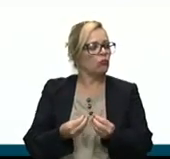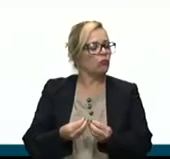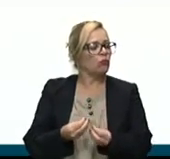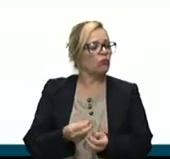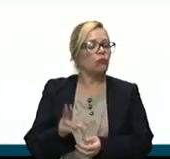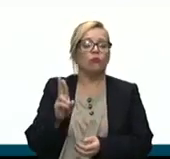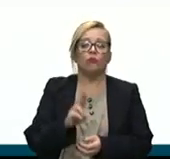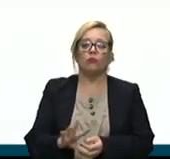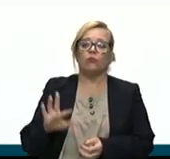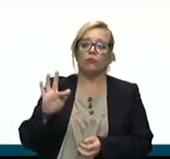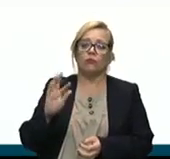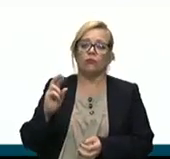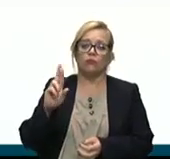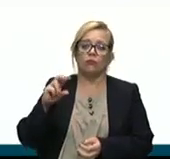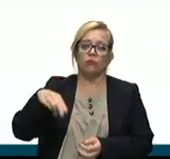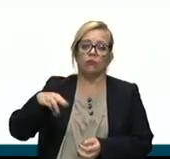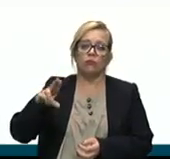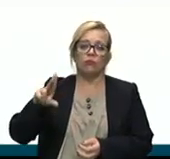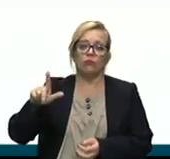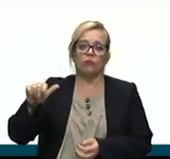fórmula.